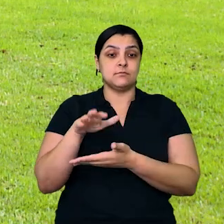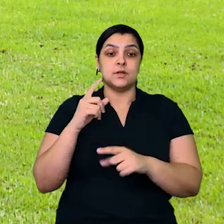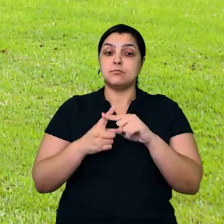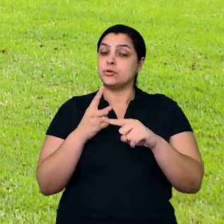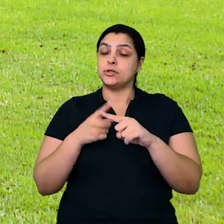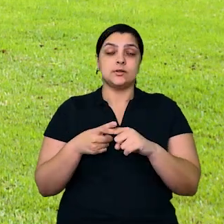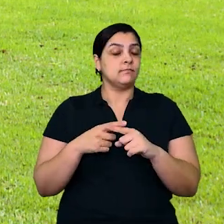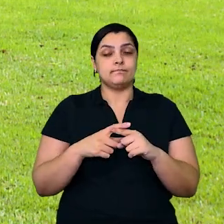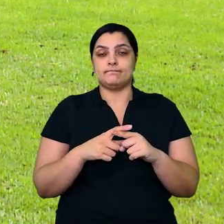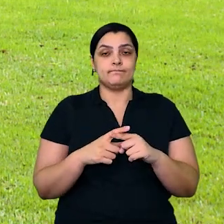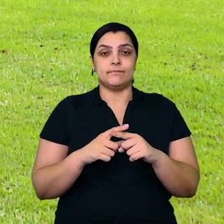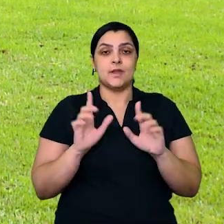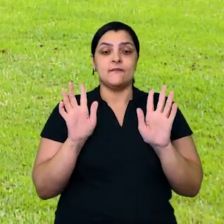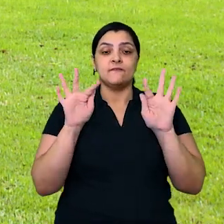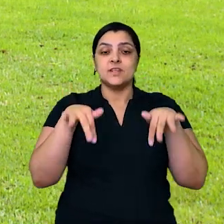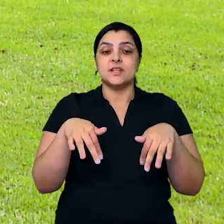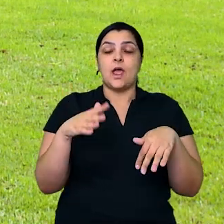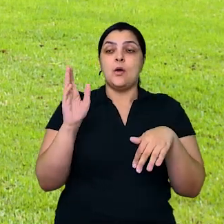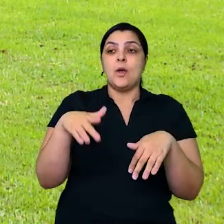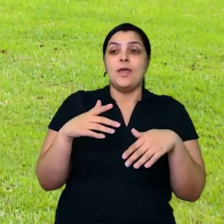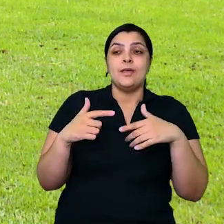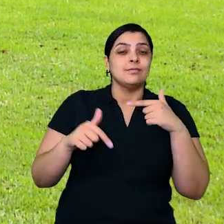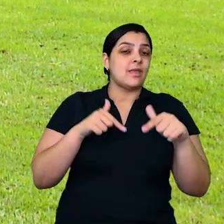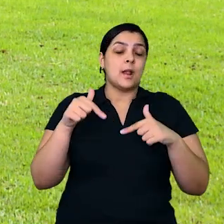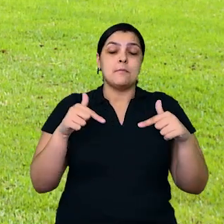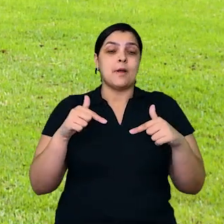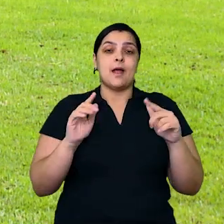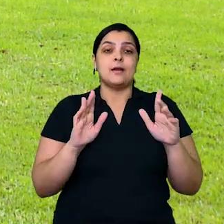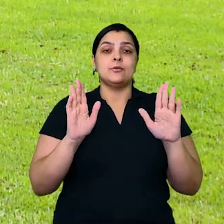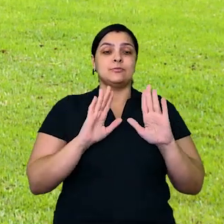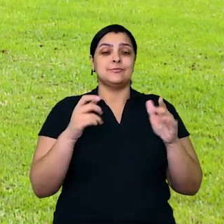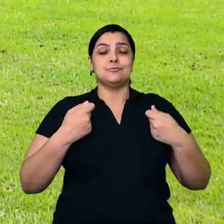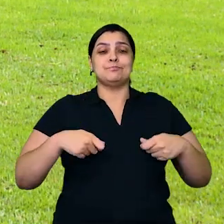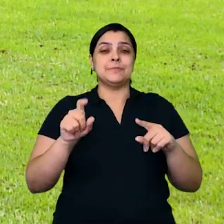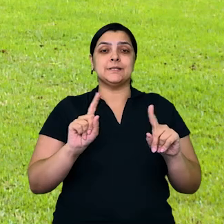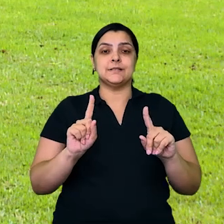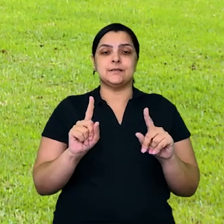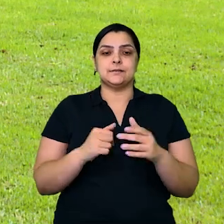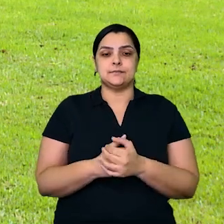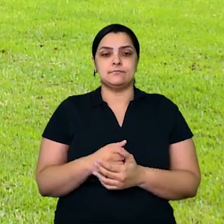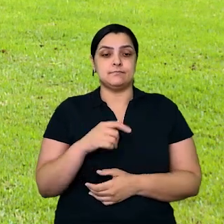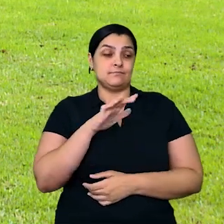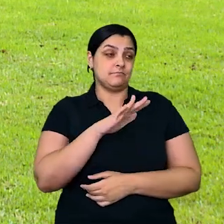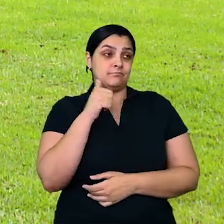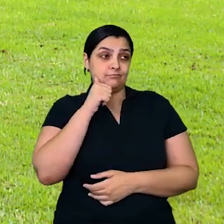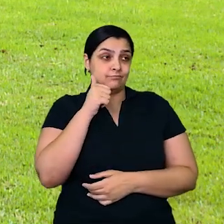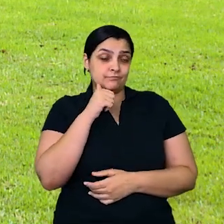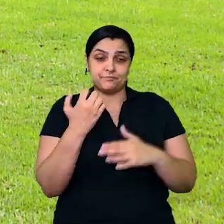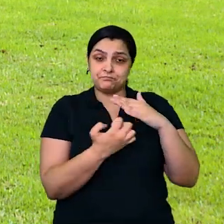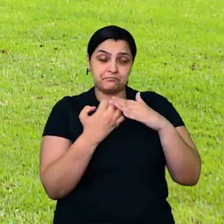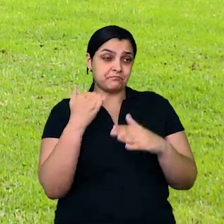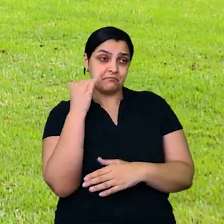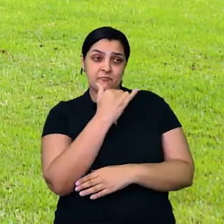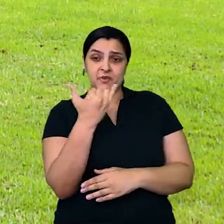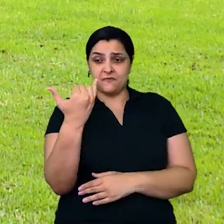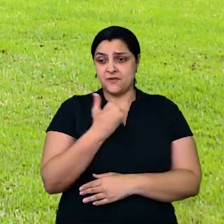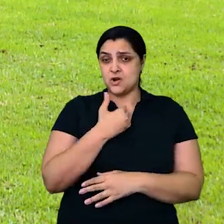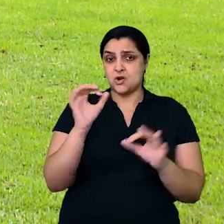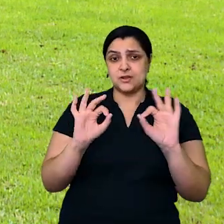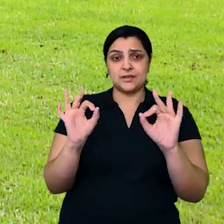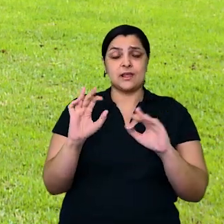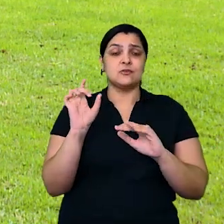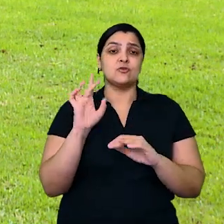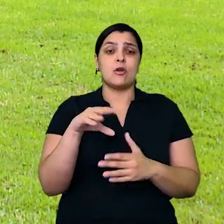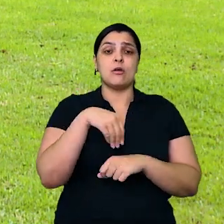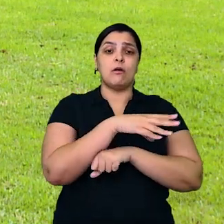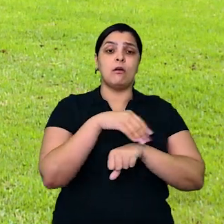pelo encerramento de uma demanda temporária. Argumentou também que não tomou conhecimento dos fatos, porque apenas intermediava a mão